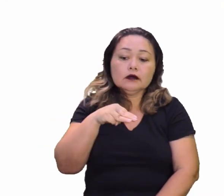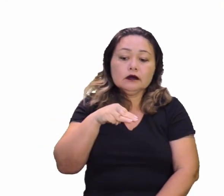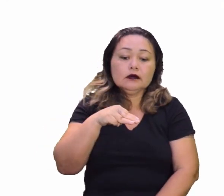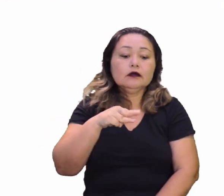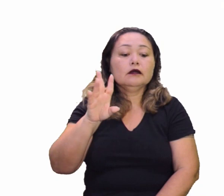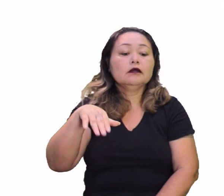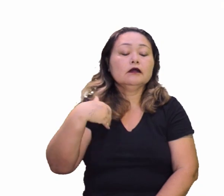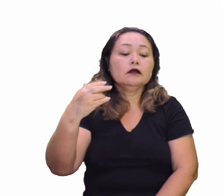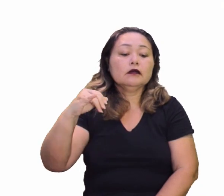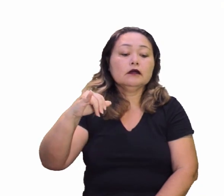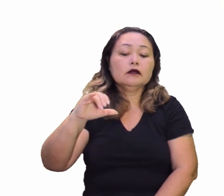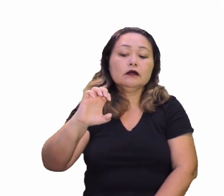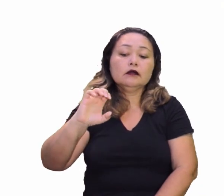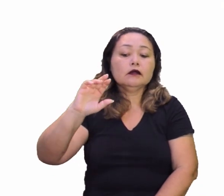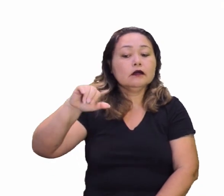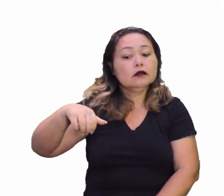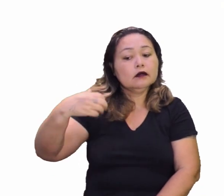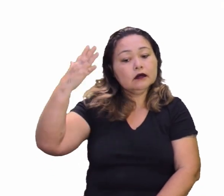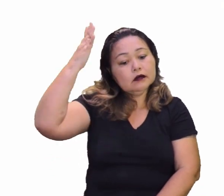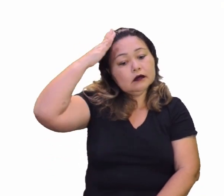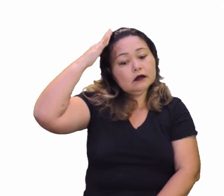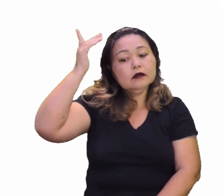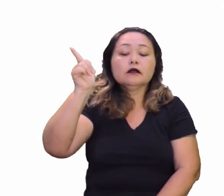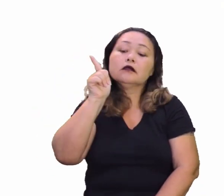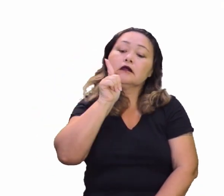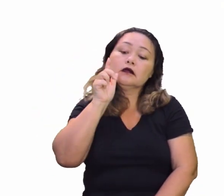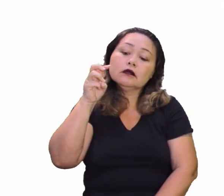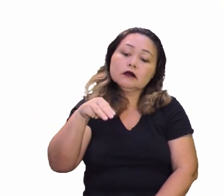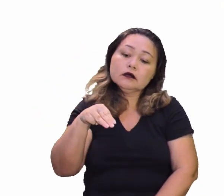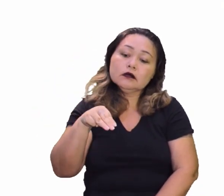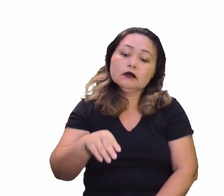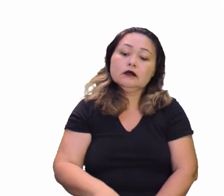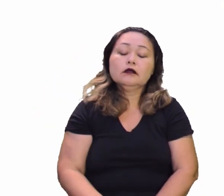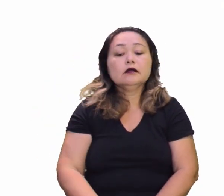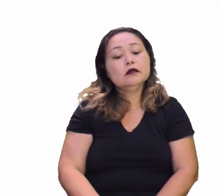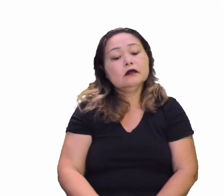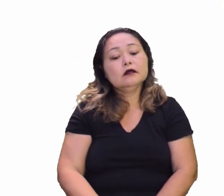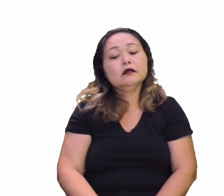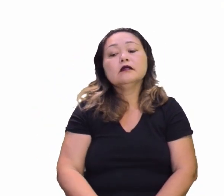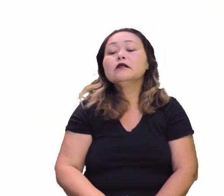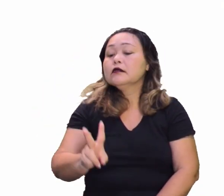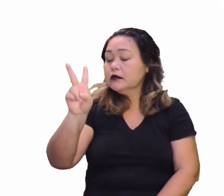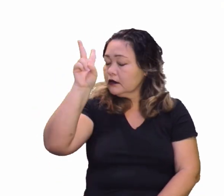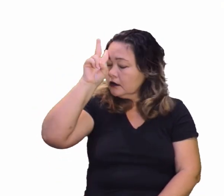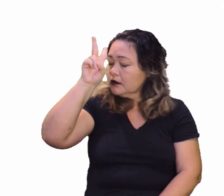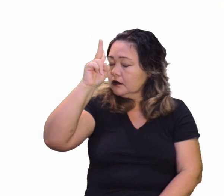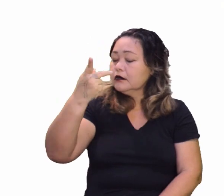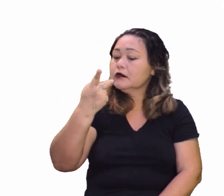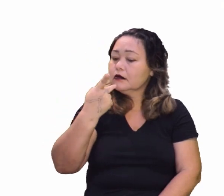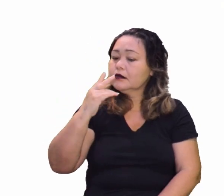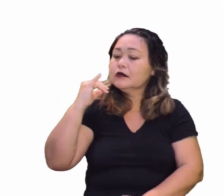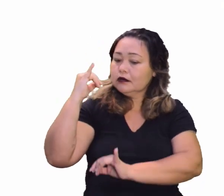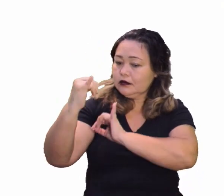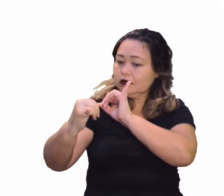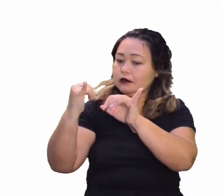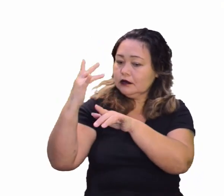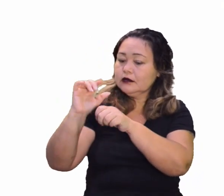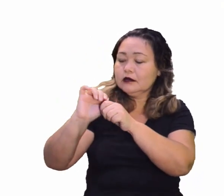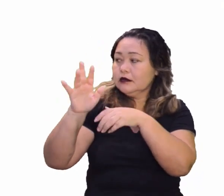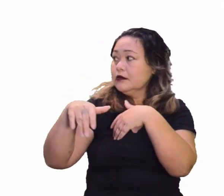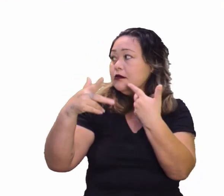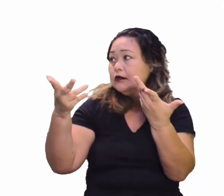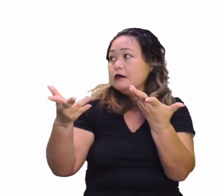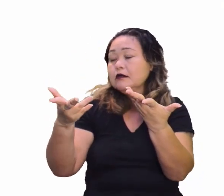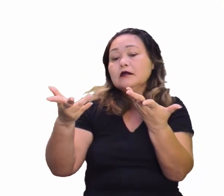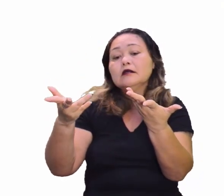Velho e Guajará-Mirim. E letra E. Ji-Paraná e Guajará-Mirim. Eu lembro que eu falei durante a aula essa informação. Isso,